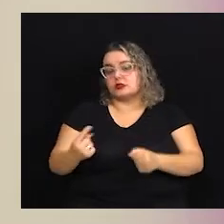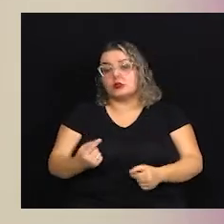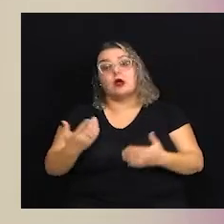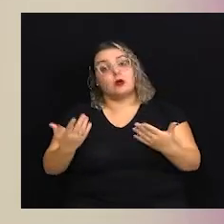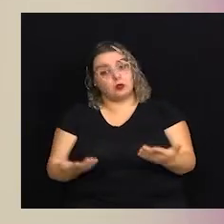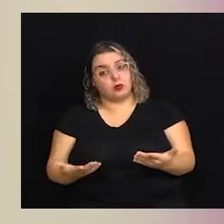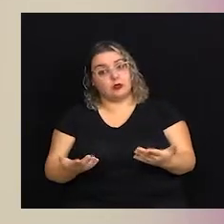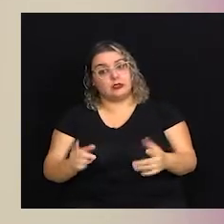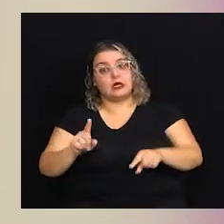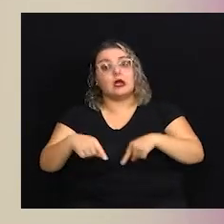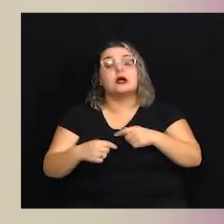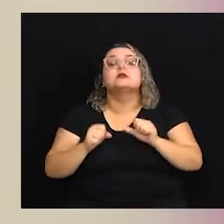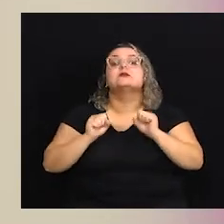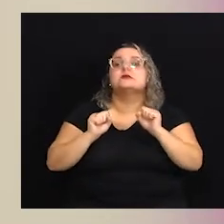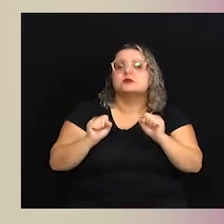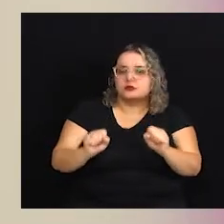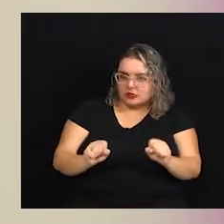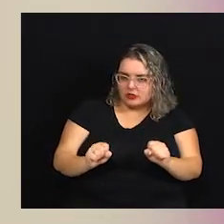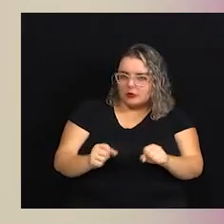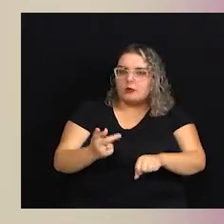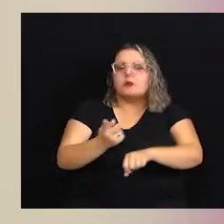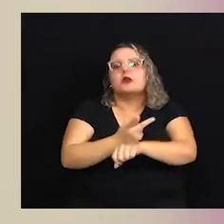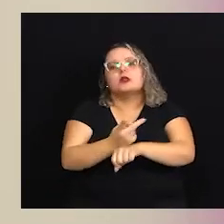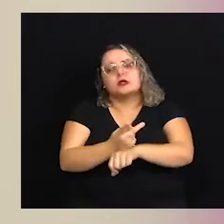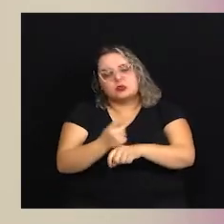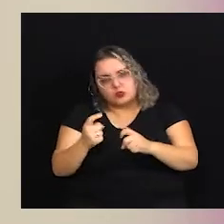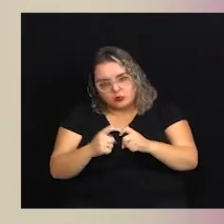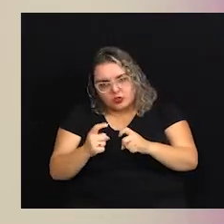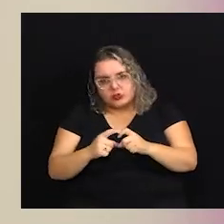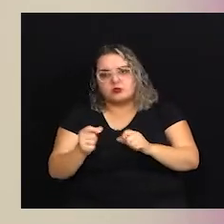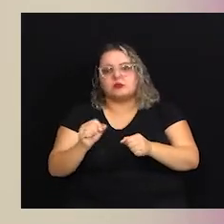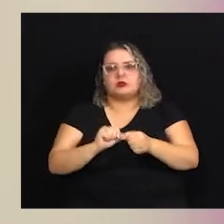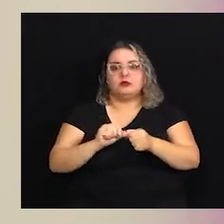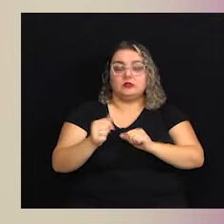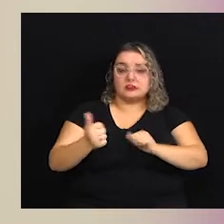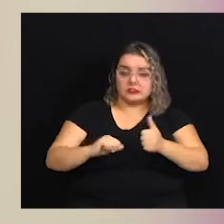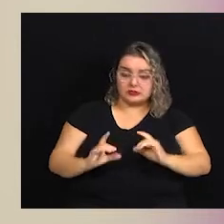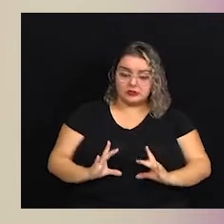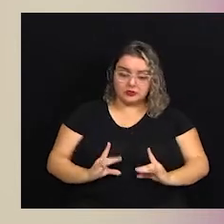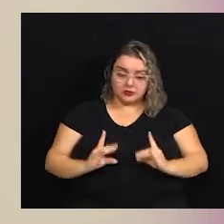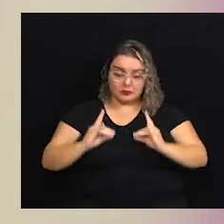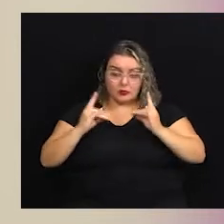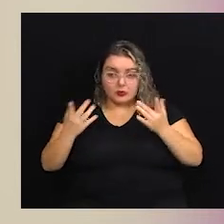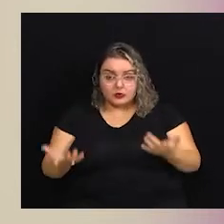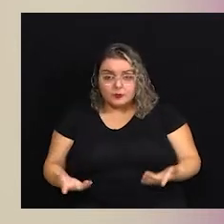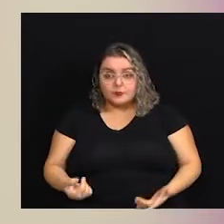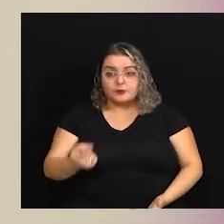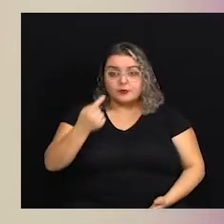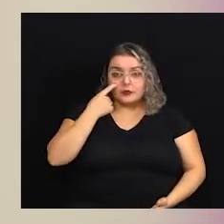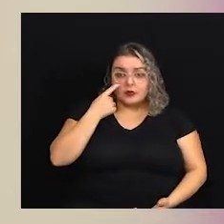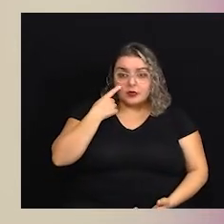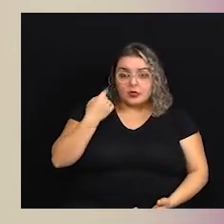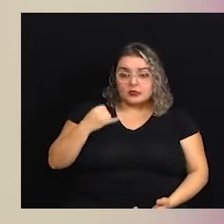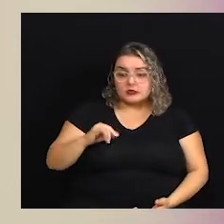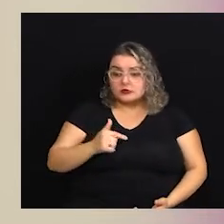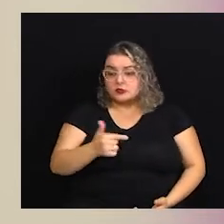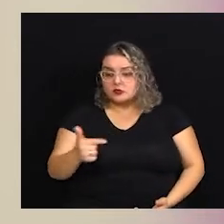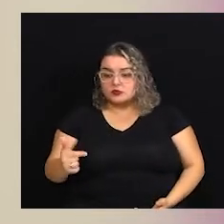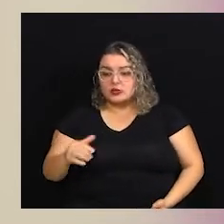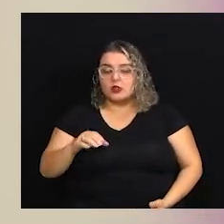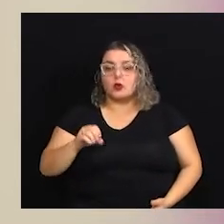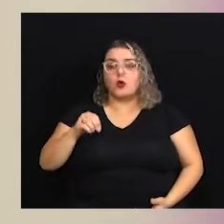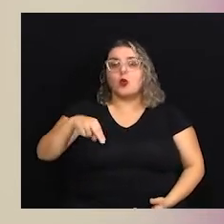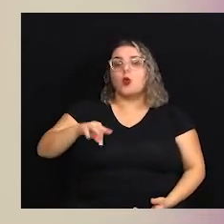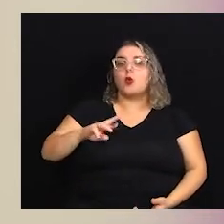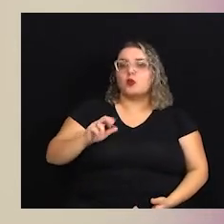fazer sozinha. Agora, as que puderem, tem que buscar um médico para fazer essa avaliação hormonal, para ver se não